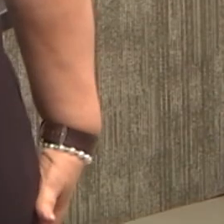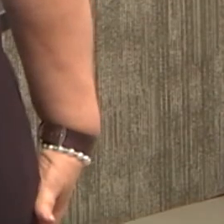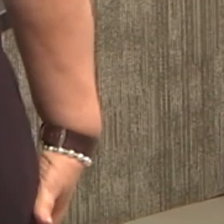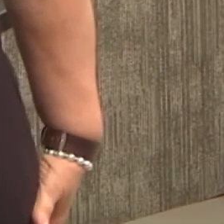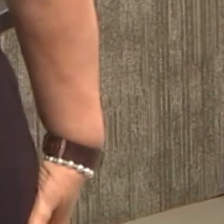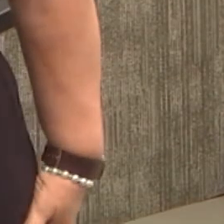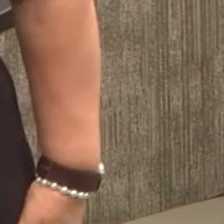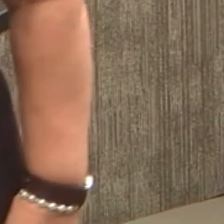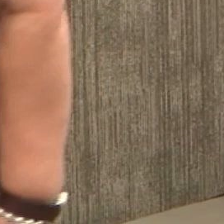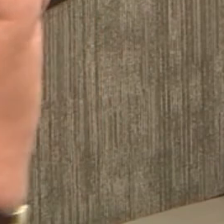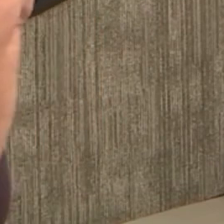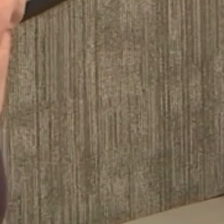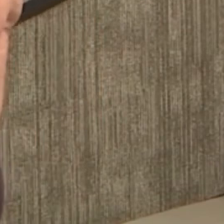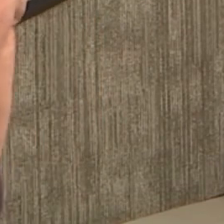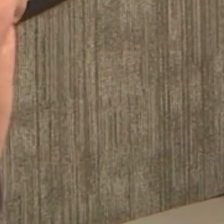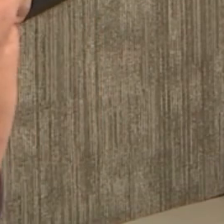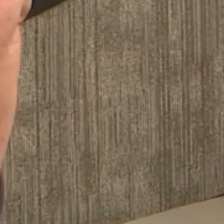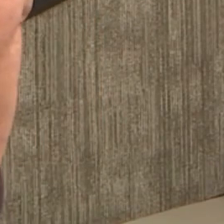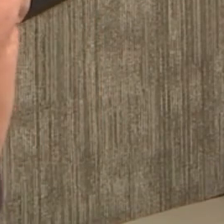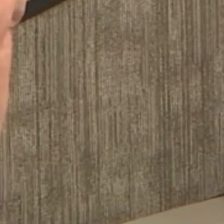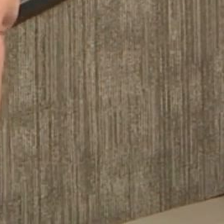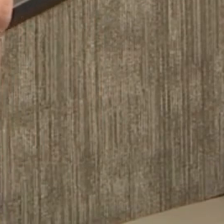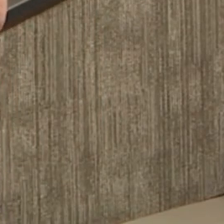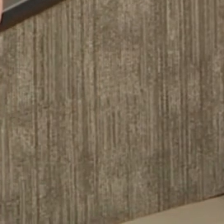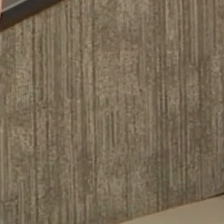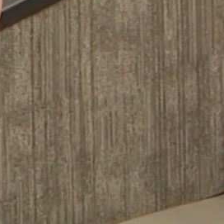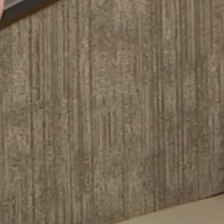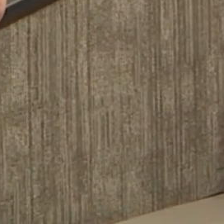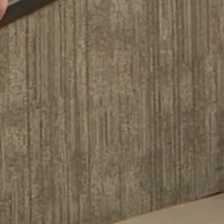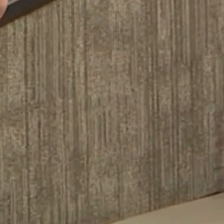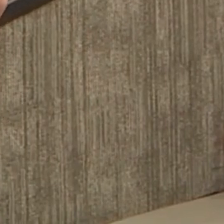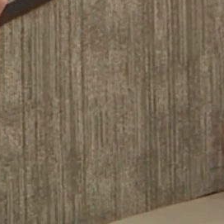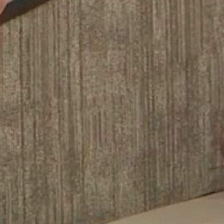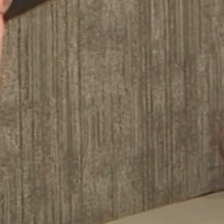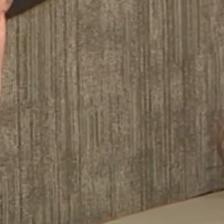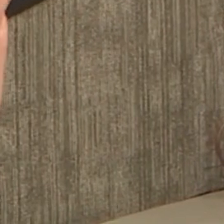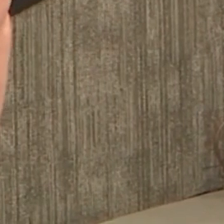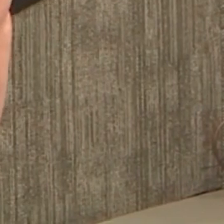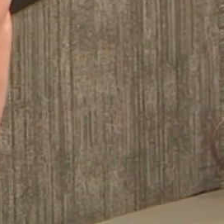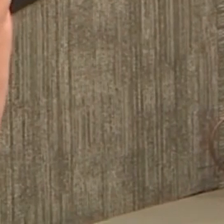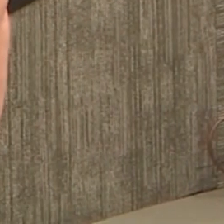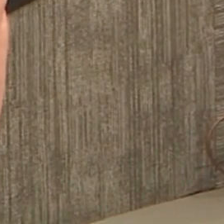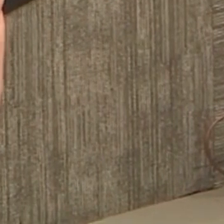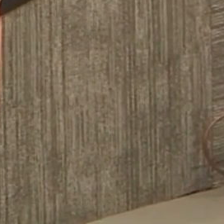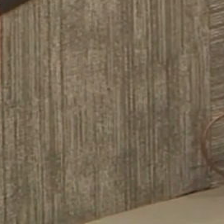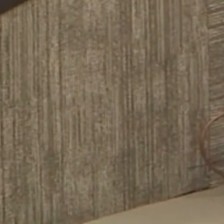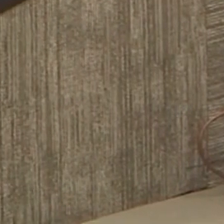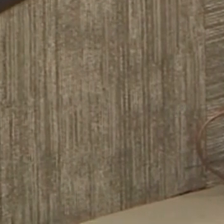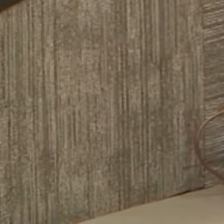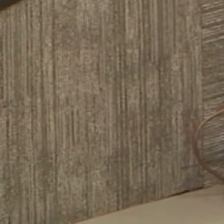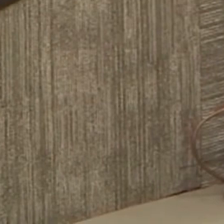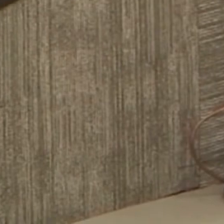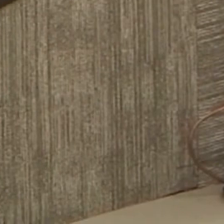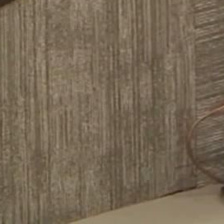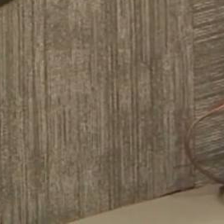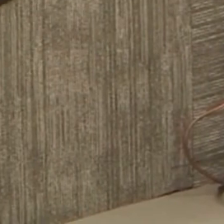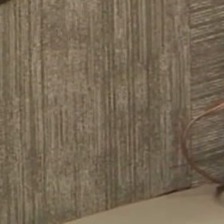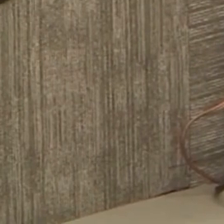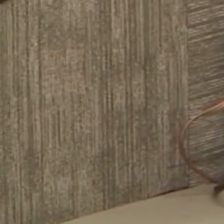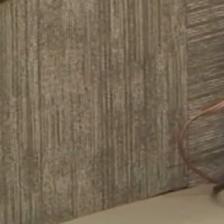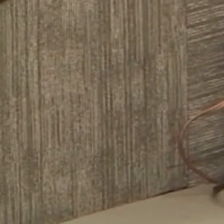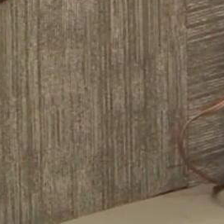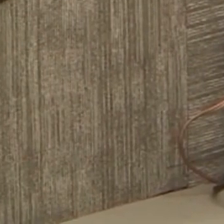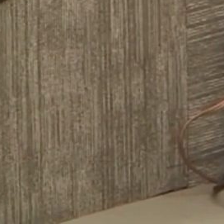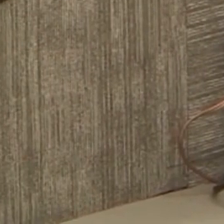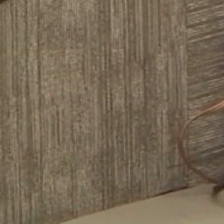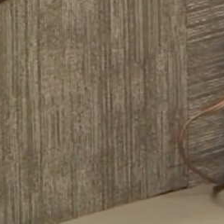Bom, nós estamos aqui ao vivo no plenário da Câmara Municipal. Você que está acompanhando a programação da TV Câmara, acompanhou também a